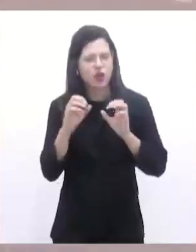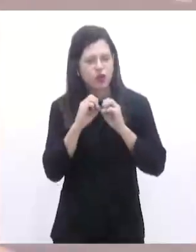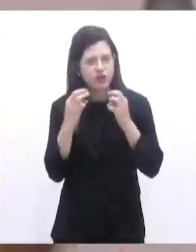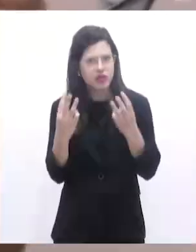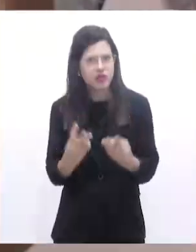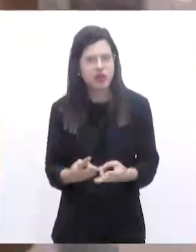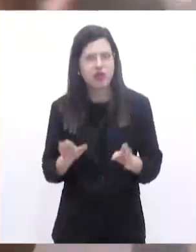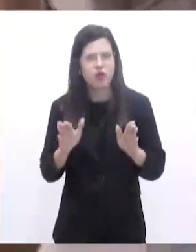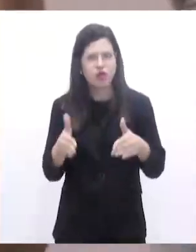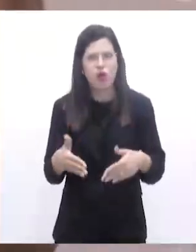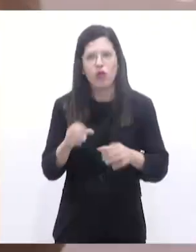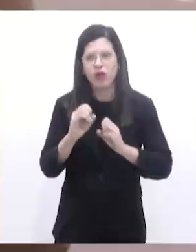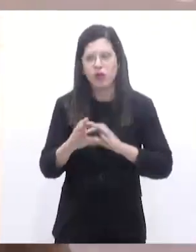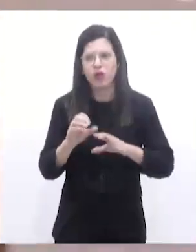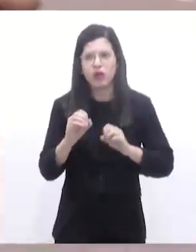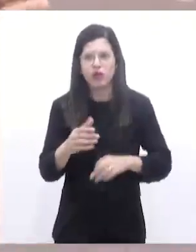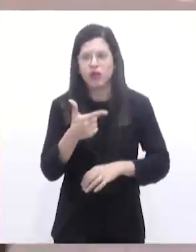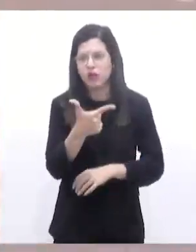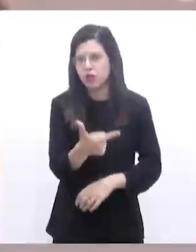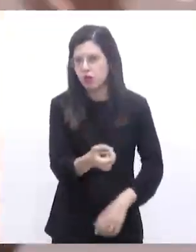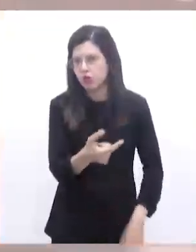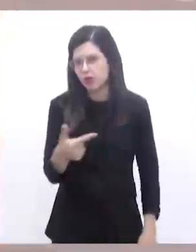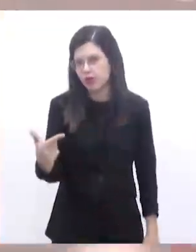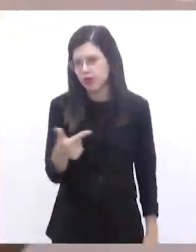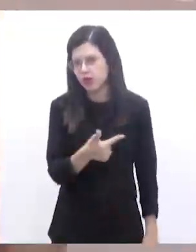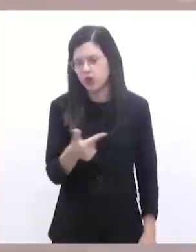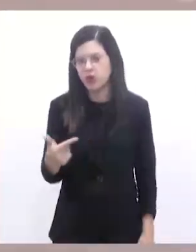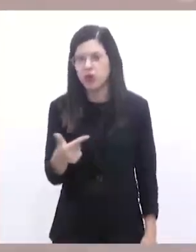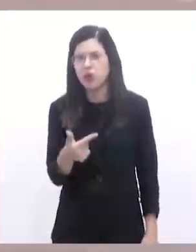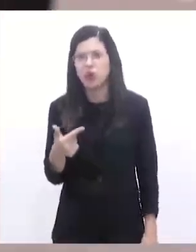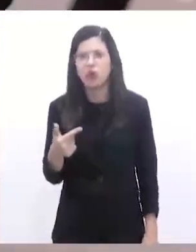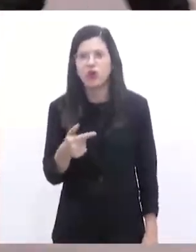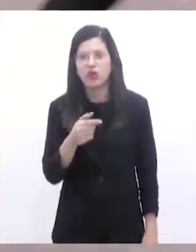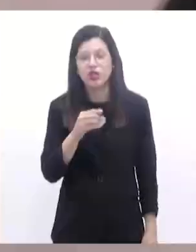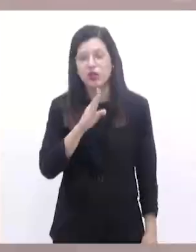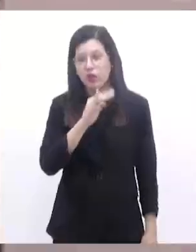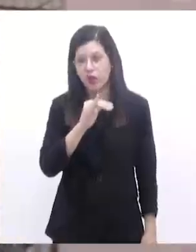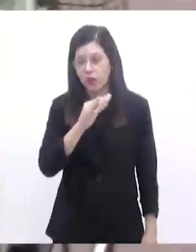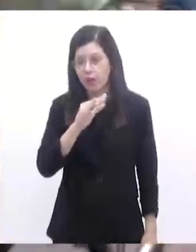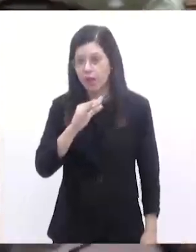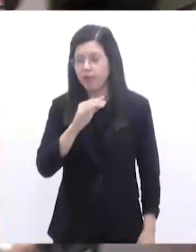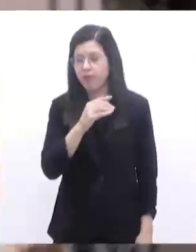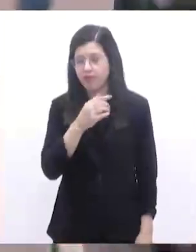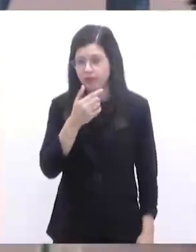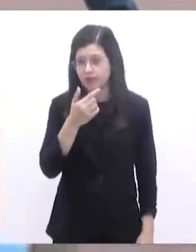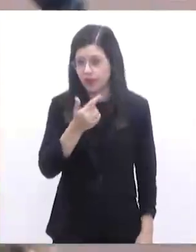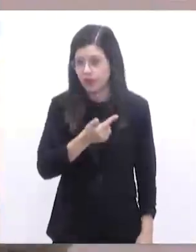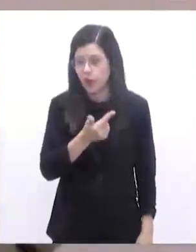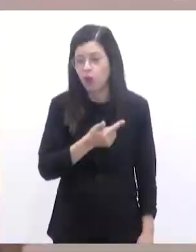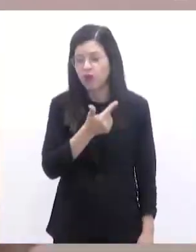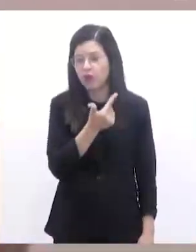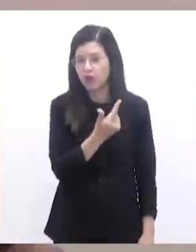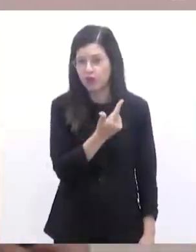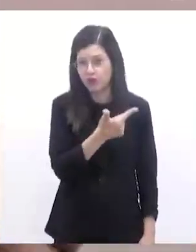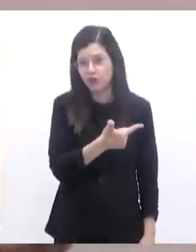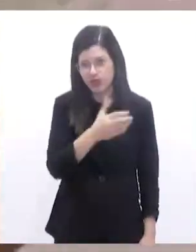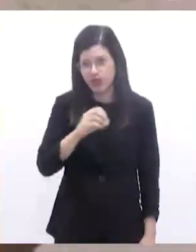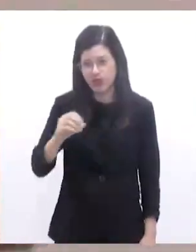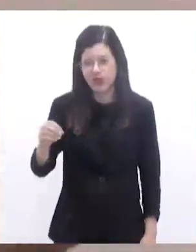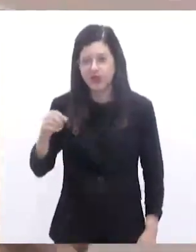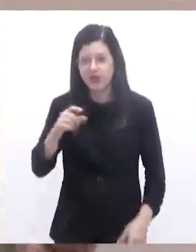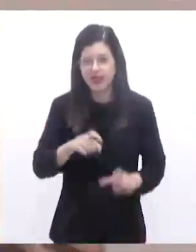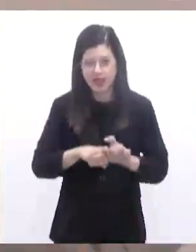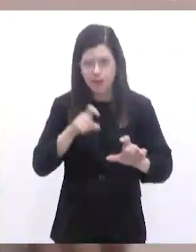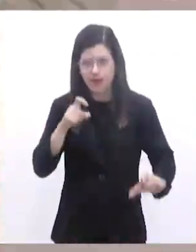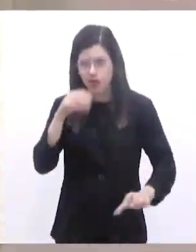educadores. Então, em 2022, que foi o bicentenário da independência do Brasil, a gente fez todo um trabalho pensando de